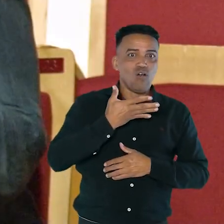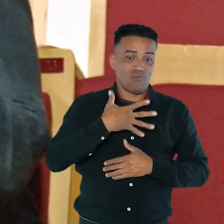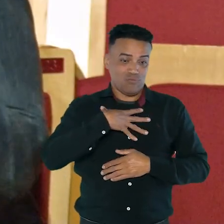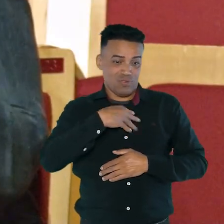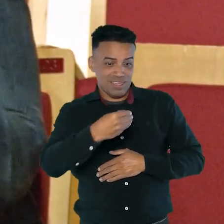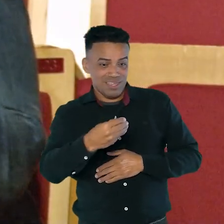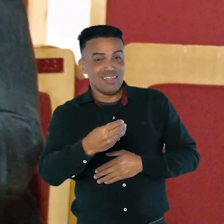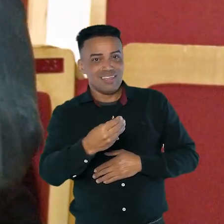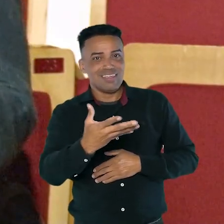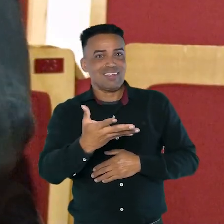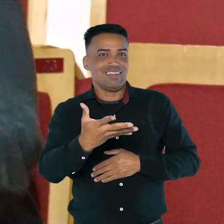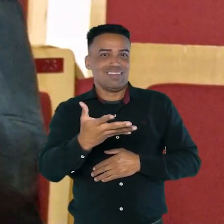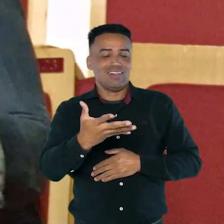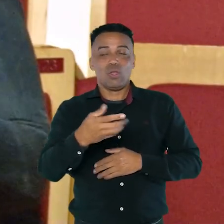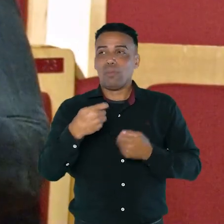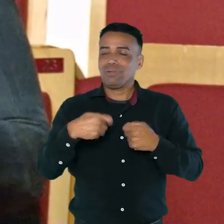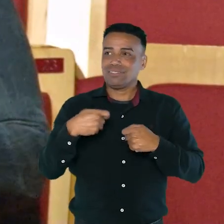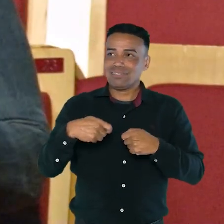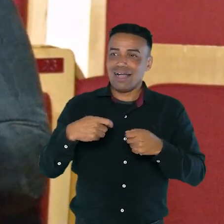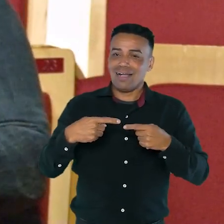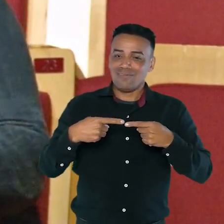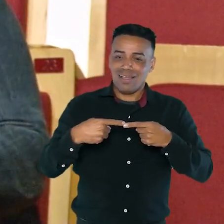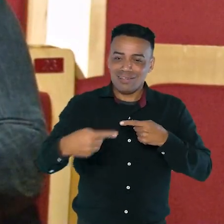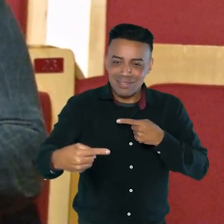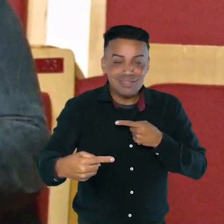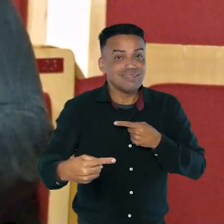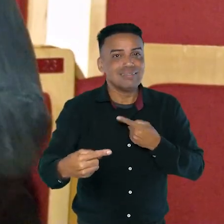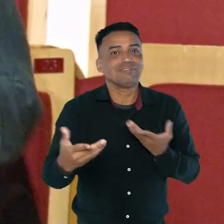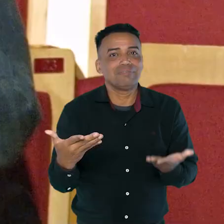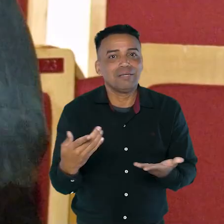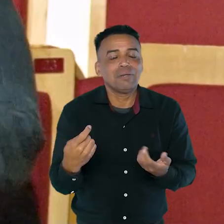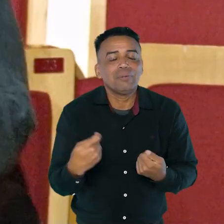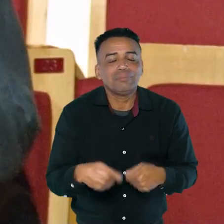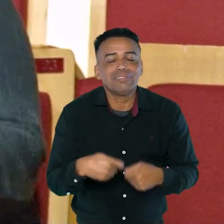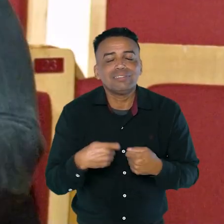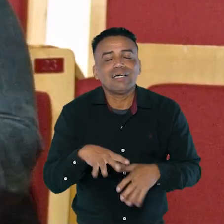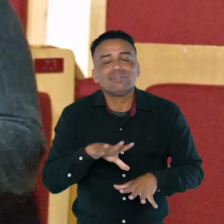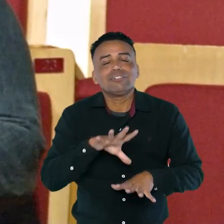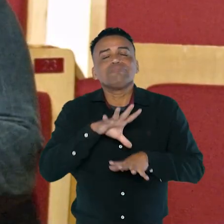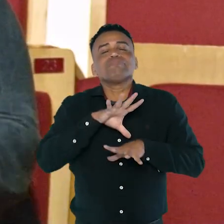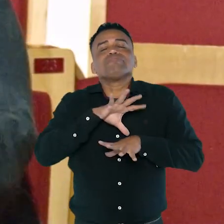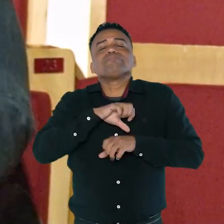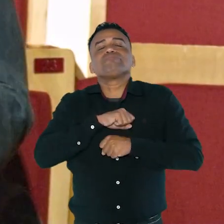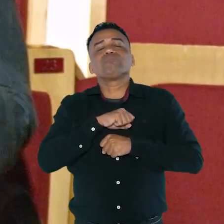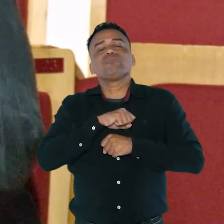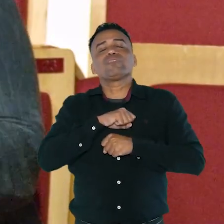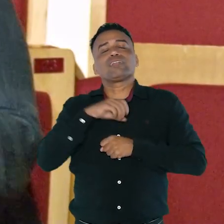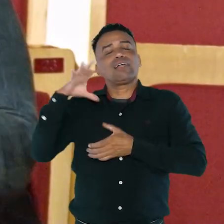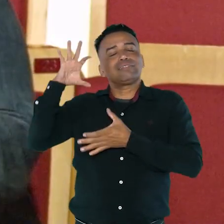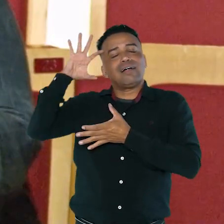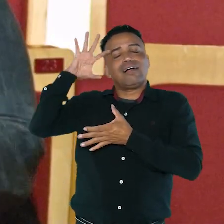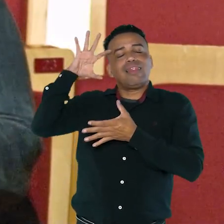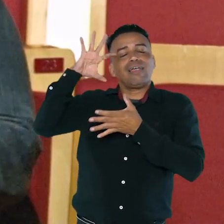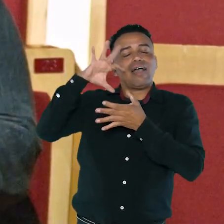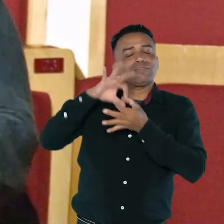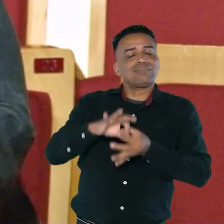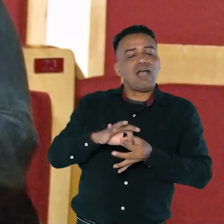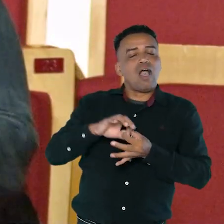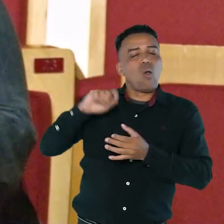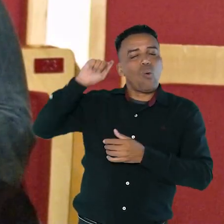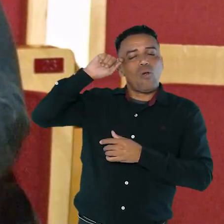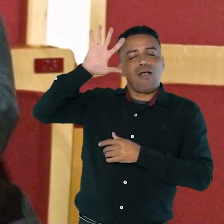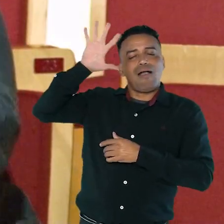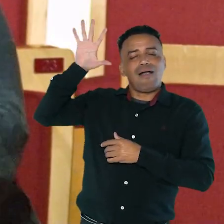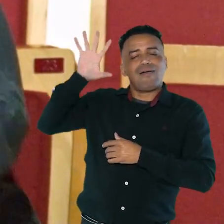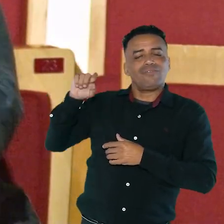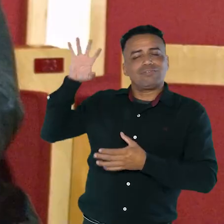o quanto isso... Eu precisava disso essa semana, né? Eu precisava dessa nutrição de quem